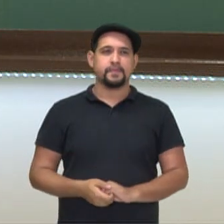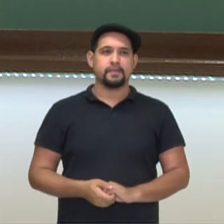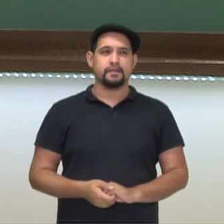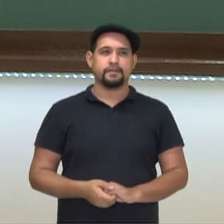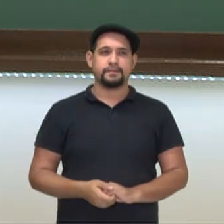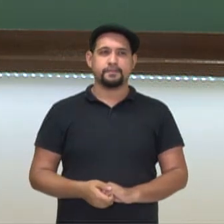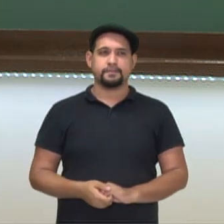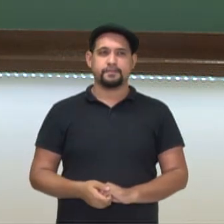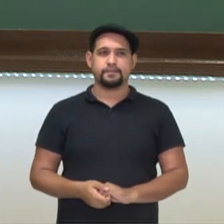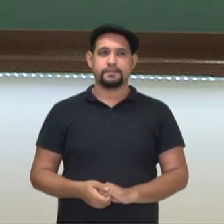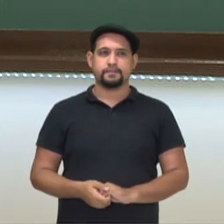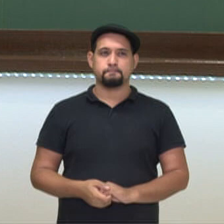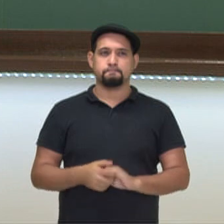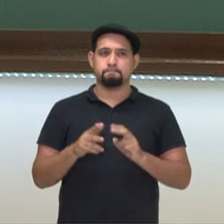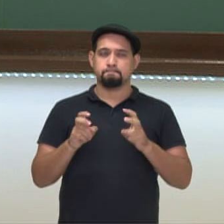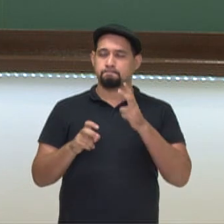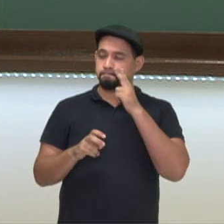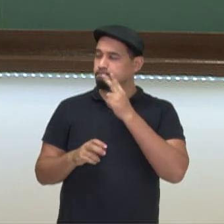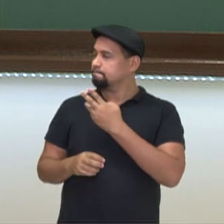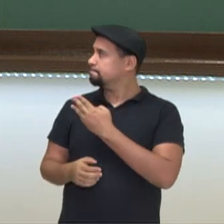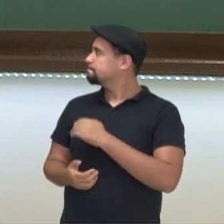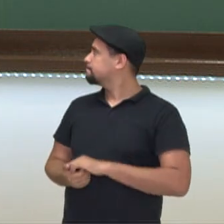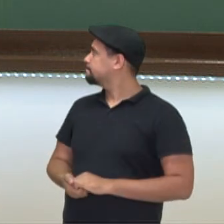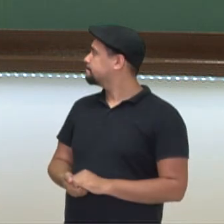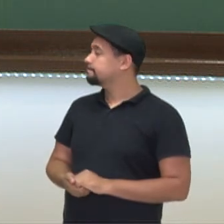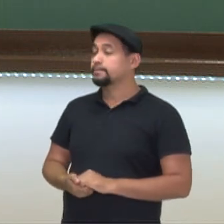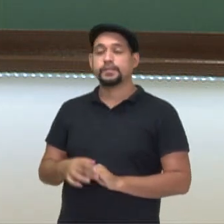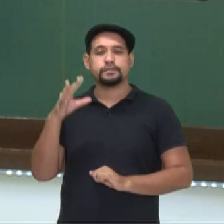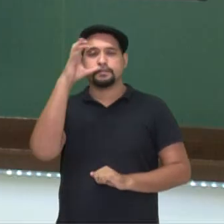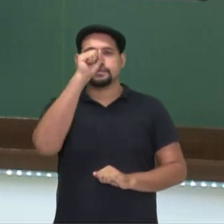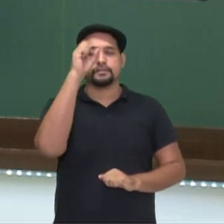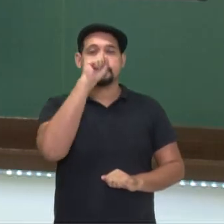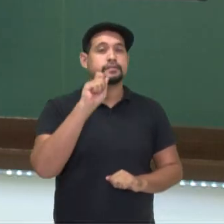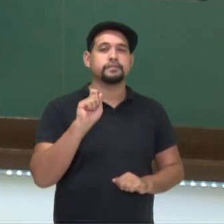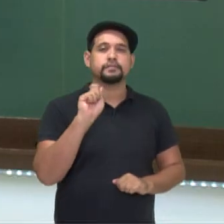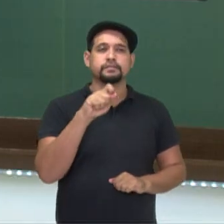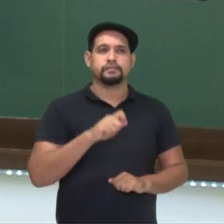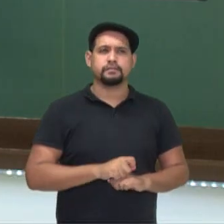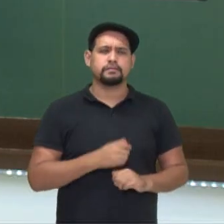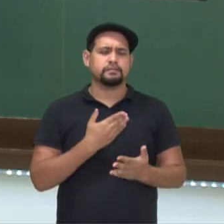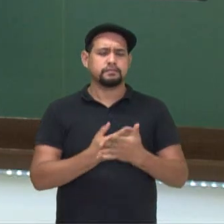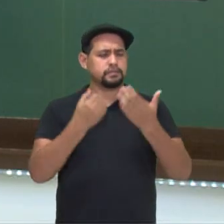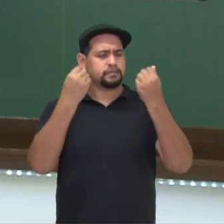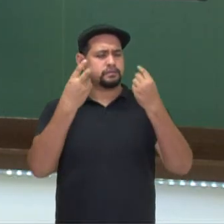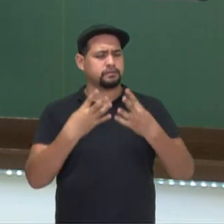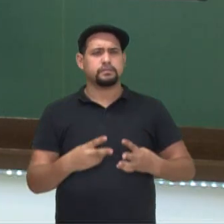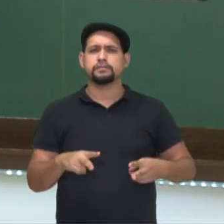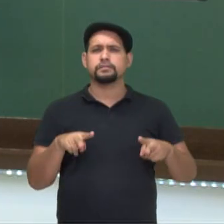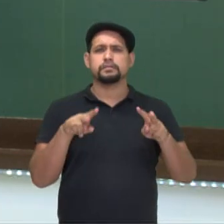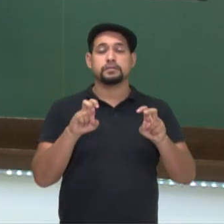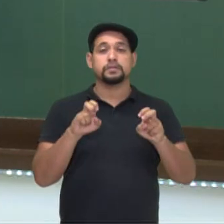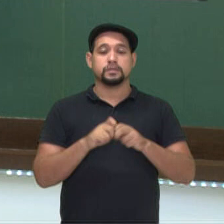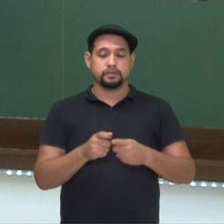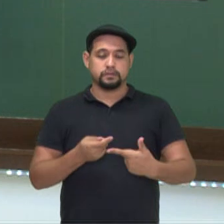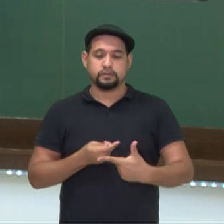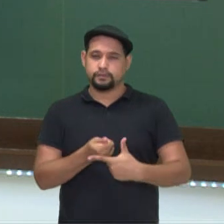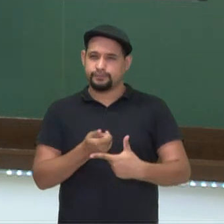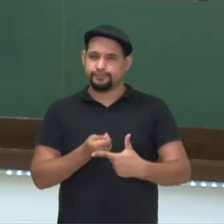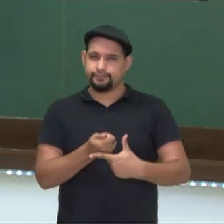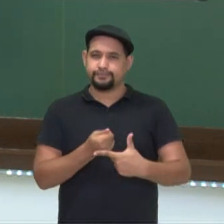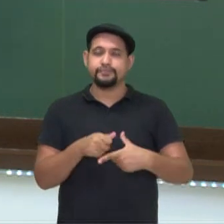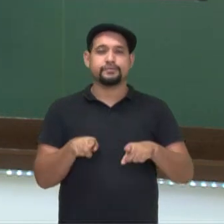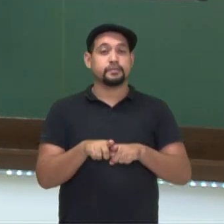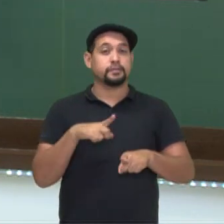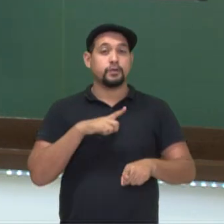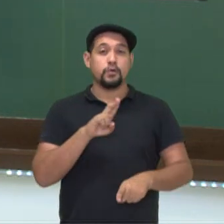bem. Então, dá uma olhadinha comigo agora. O que nós vimos nessa aula? Nessa aula nós falamos sobre expressões algébricas, que também